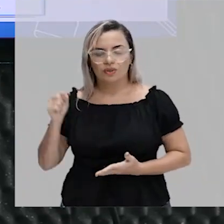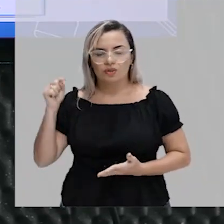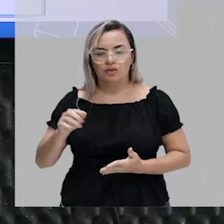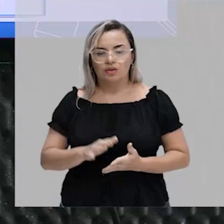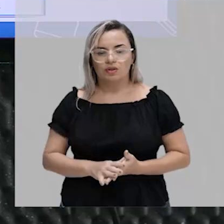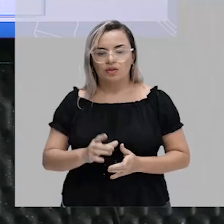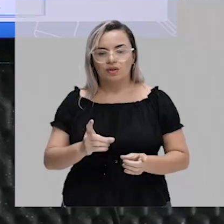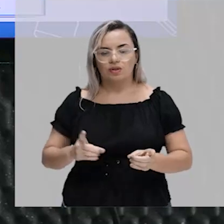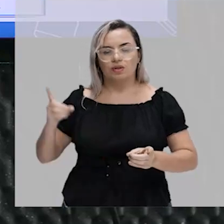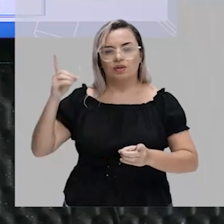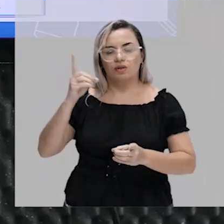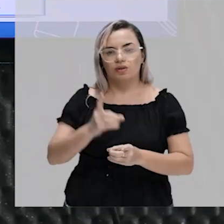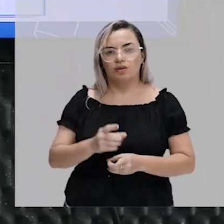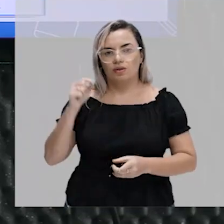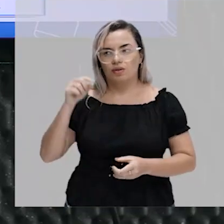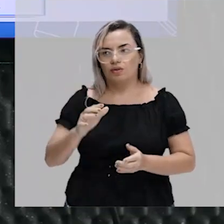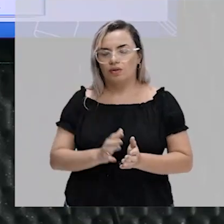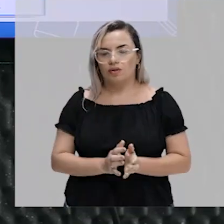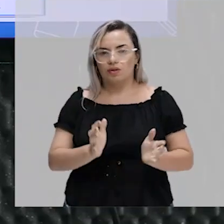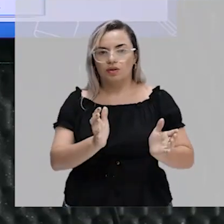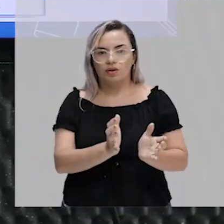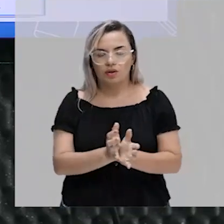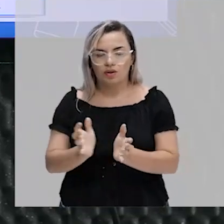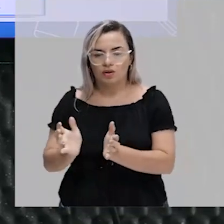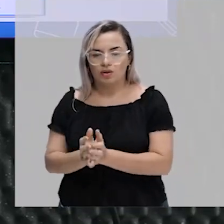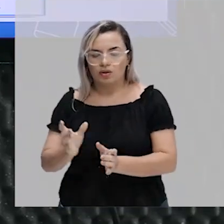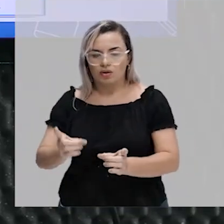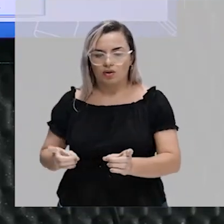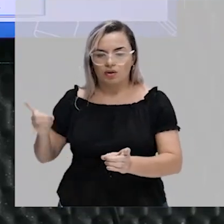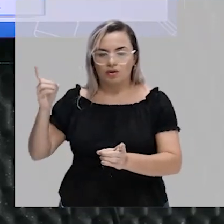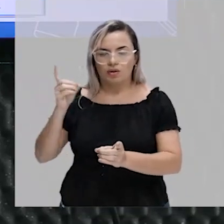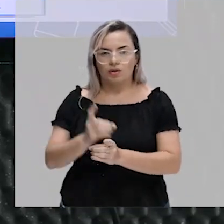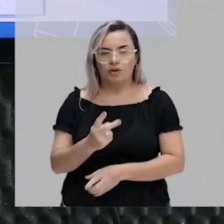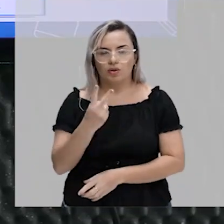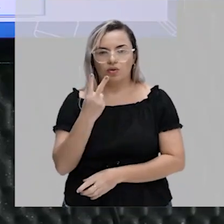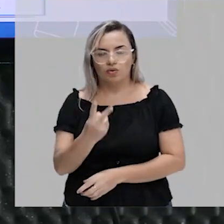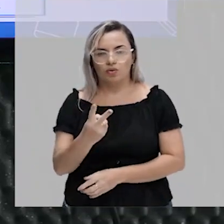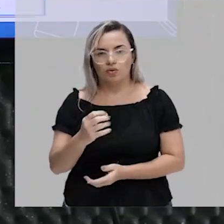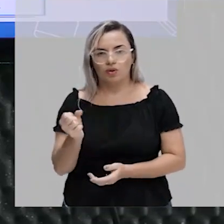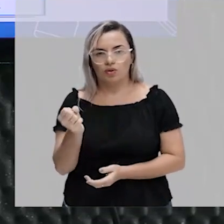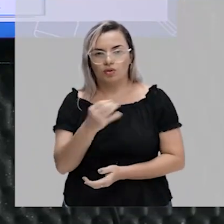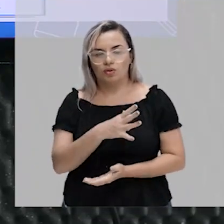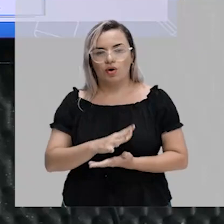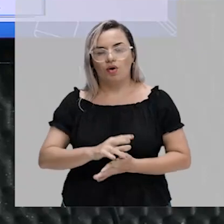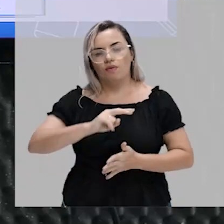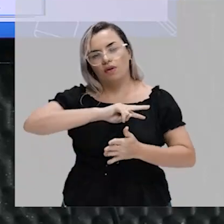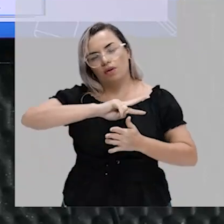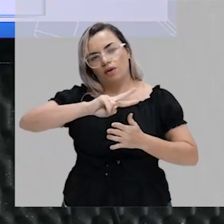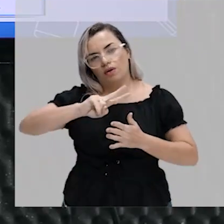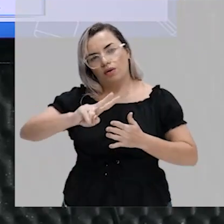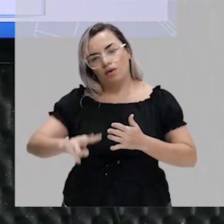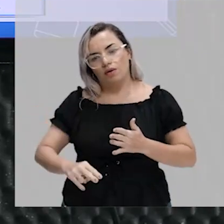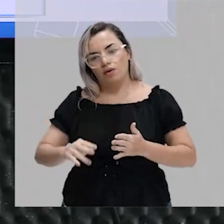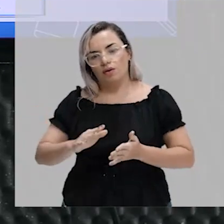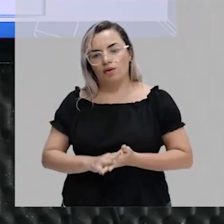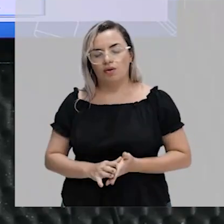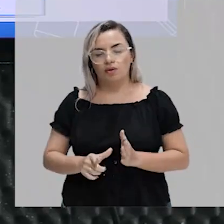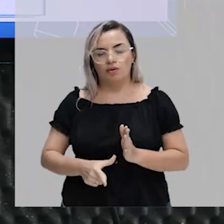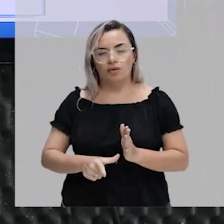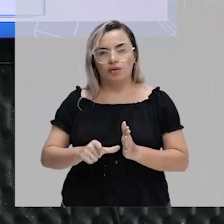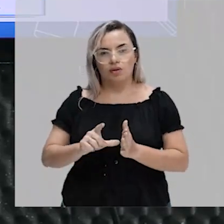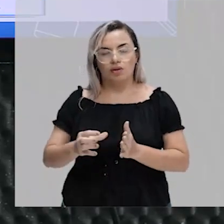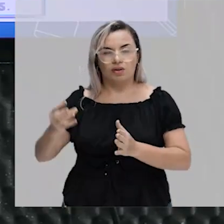a gente pode constatar com que esses dois indivíduos sejam de duas novas espécies, que foram originadas de uma espécie